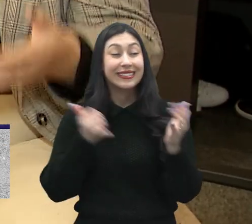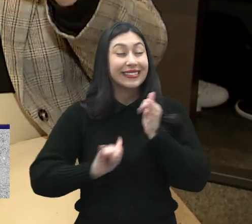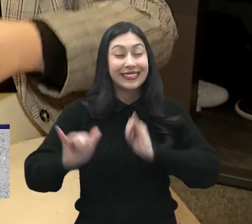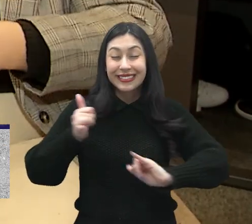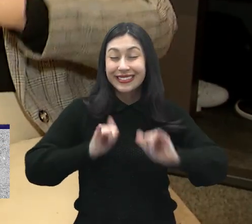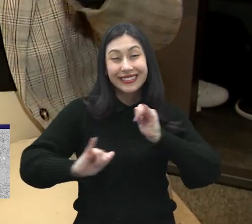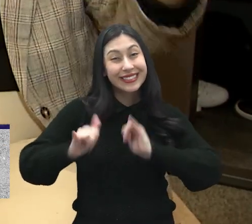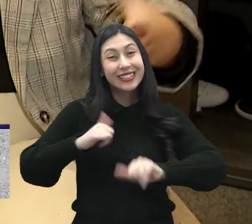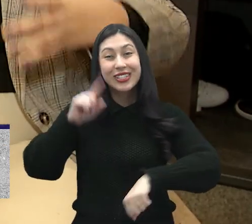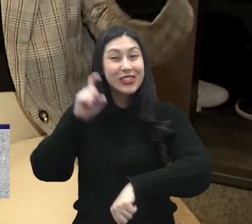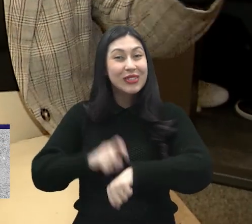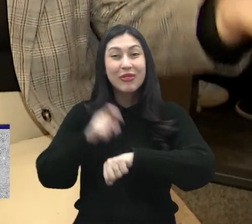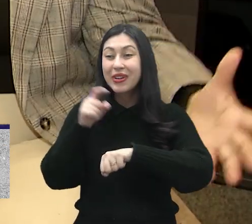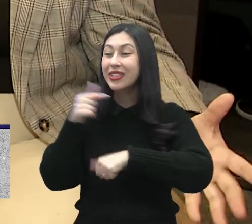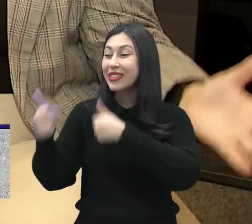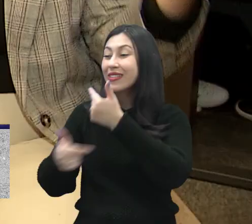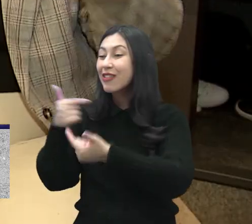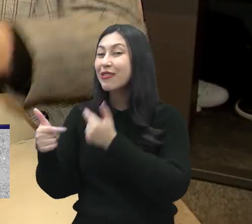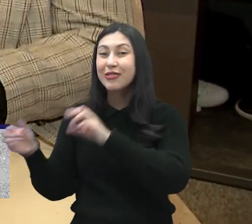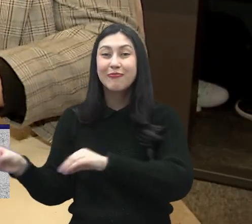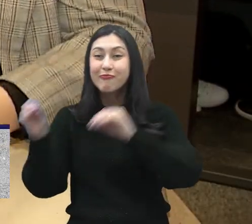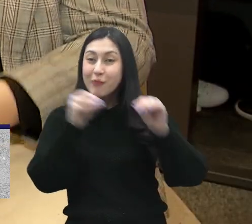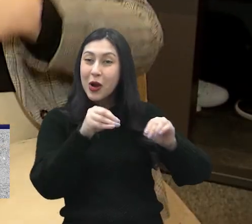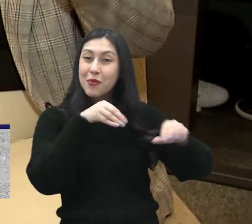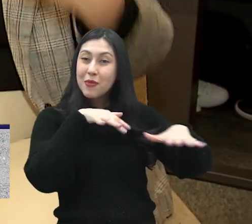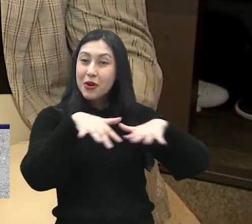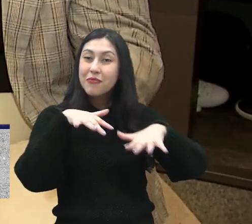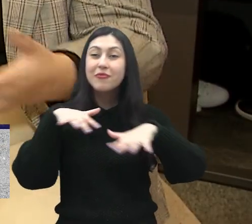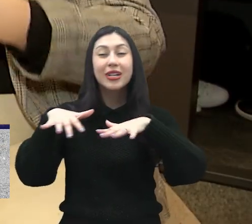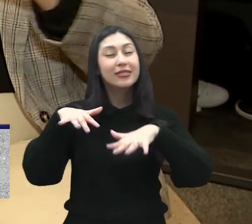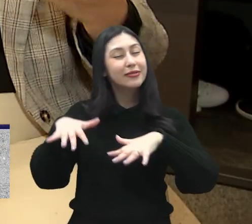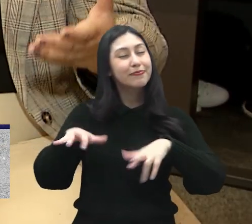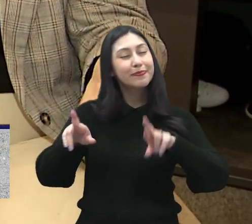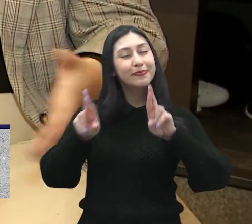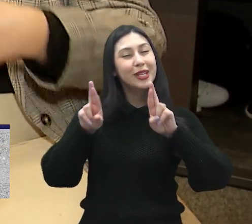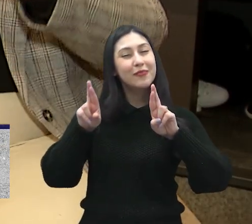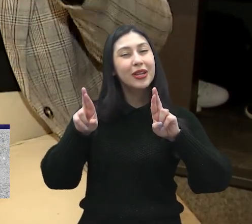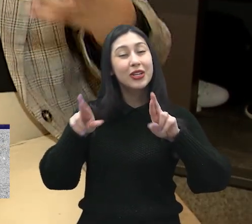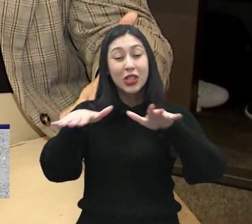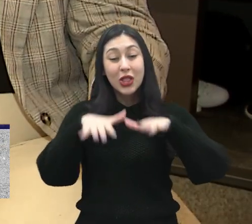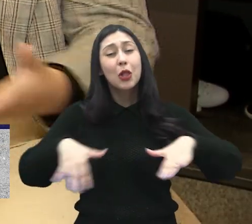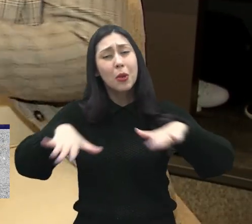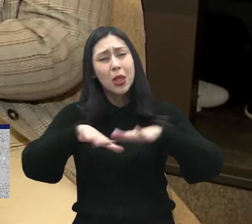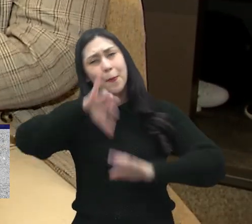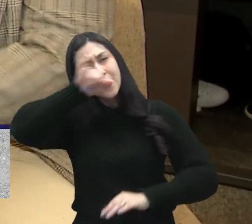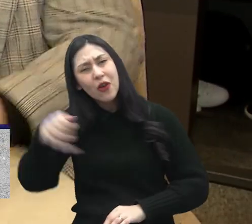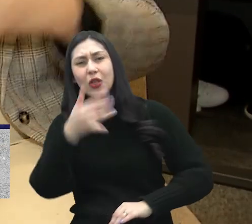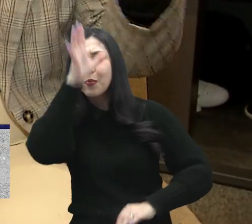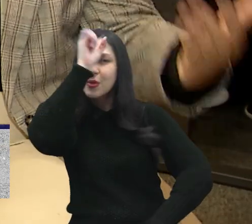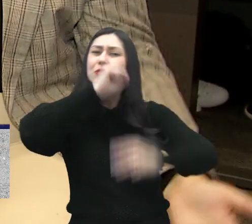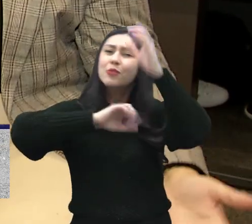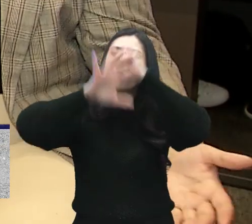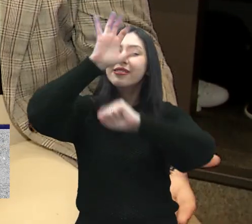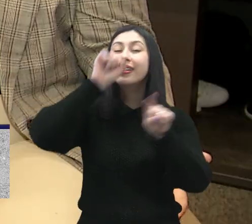aqui desse momento, né, de transição de carreira, de movimentação, e espero que todo mundo tenha tirado algum proveito aqui do que a Bruna disse,